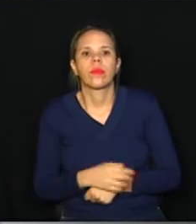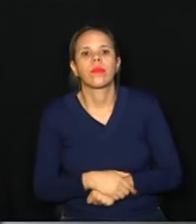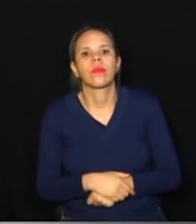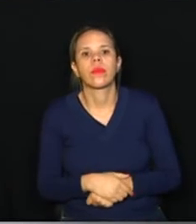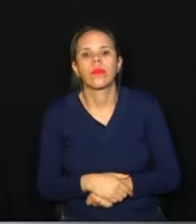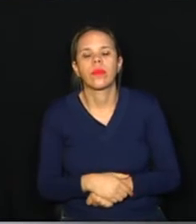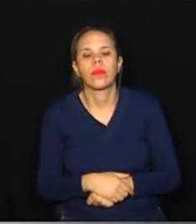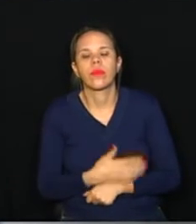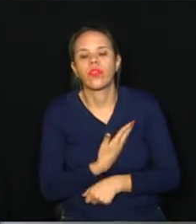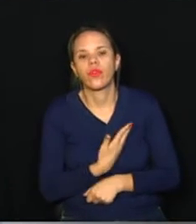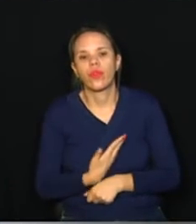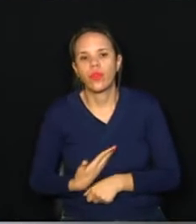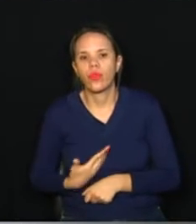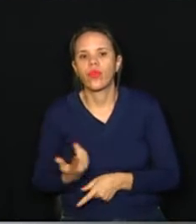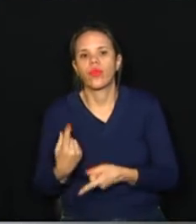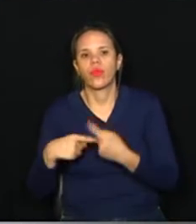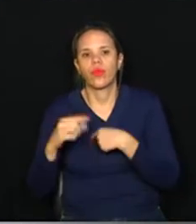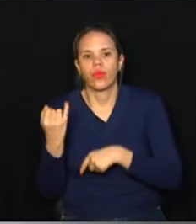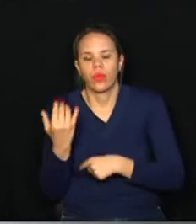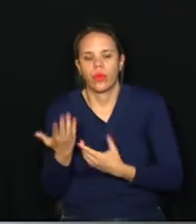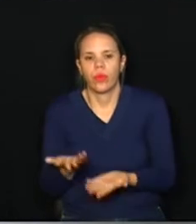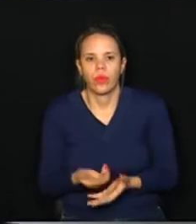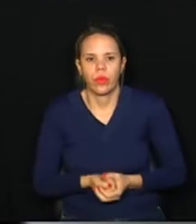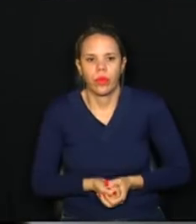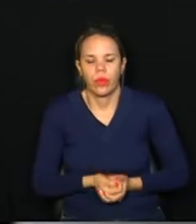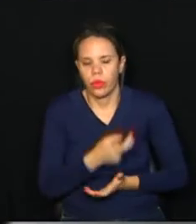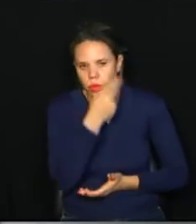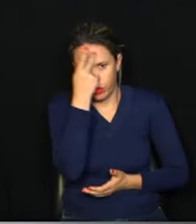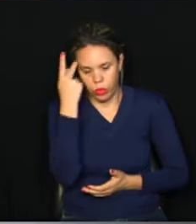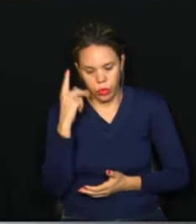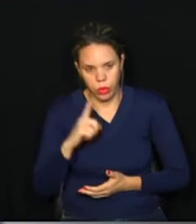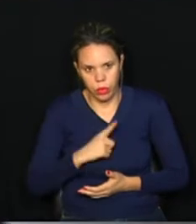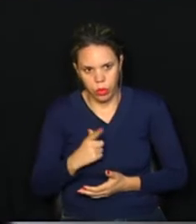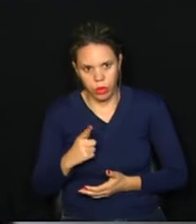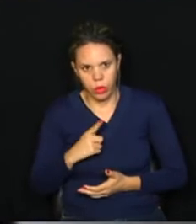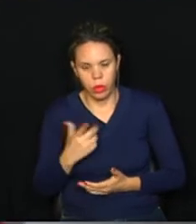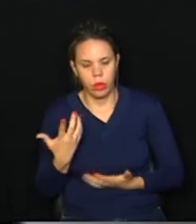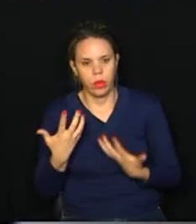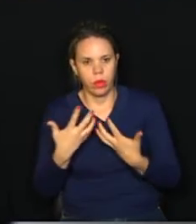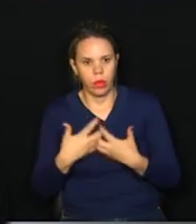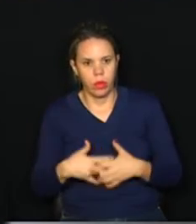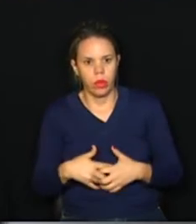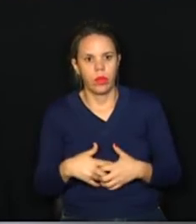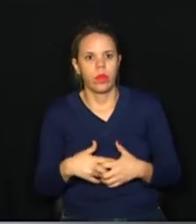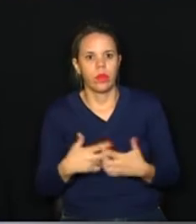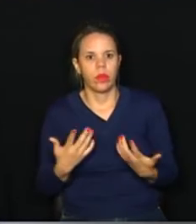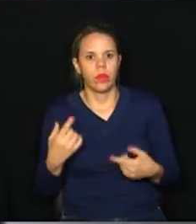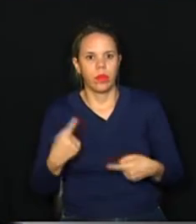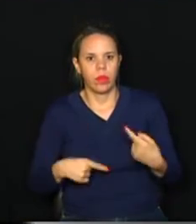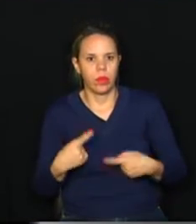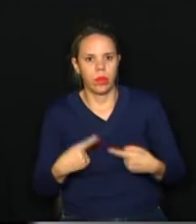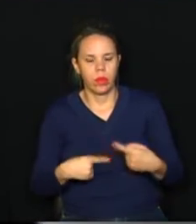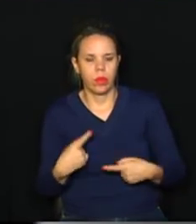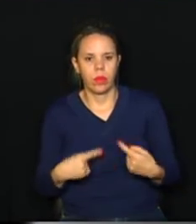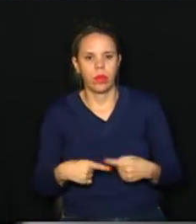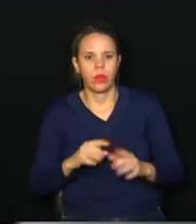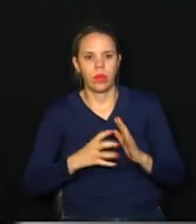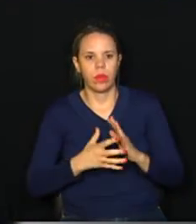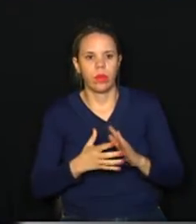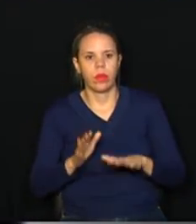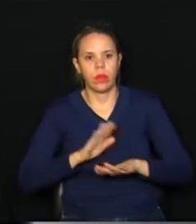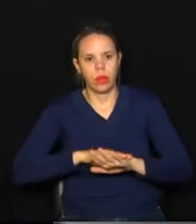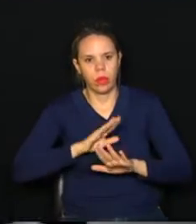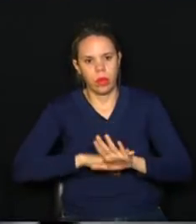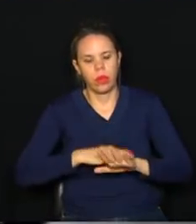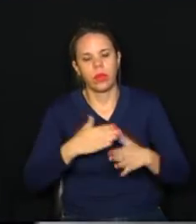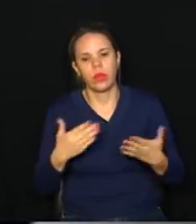Num governo bem-sucedido, a pessoa tem que sair um pouco do olhar exclusivo da política partidária,